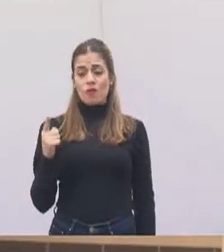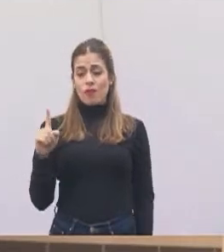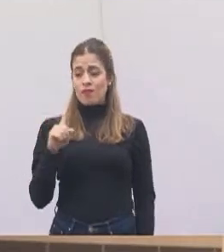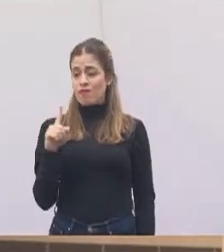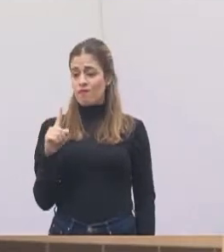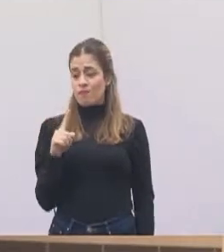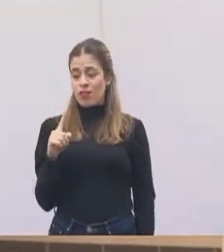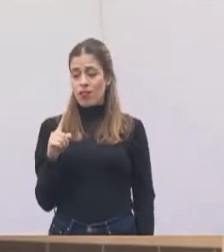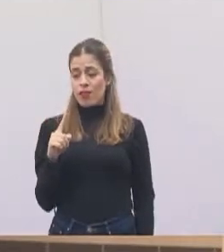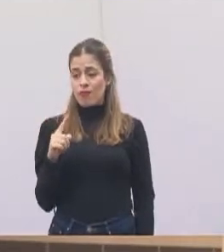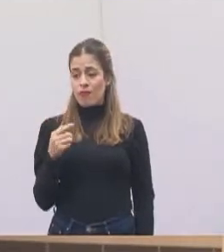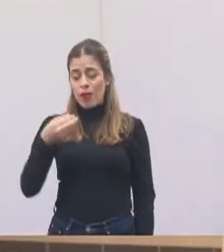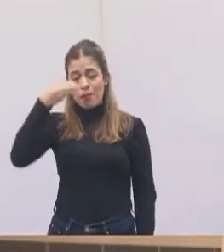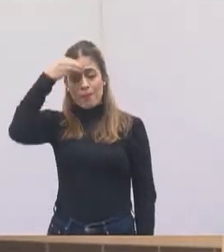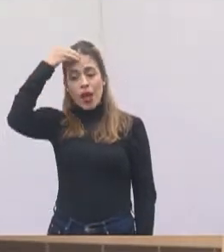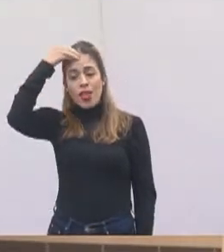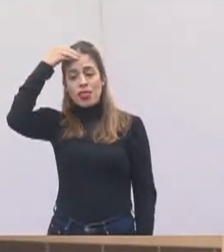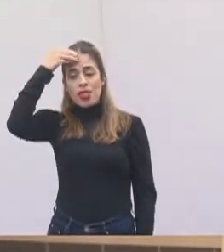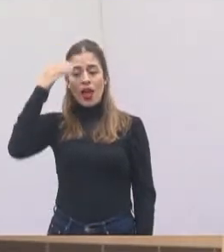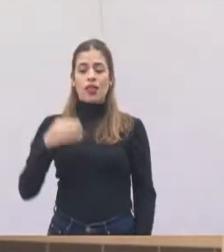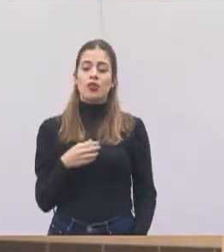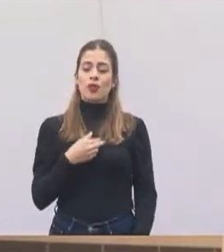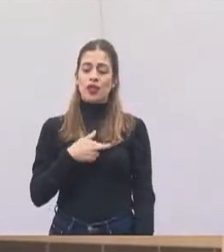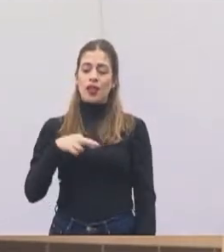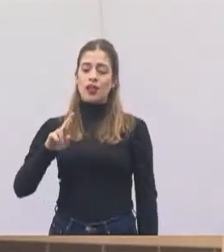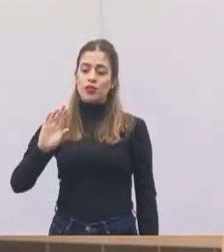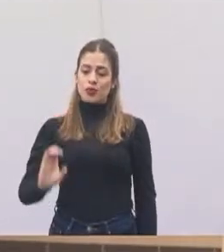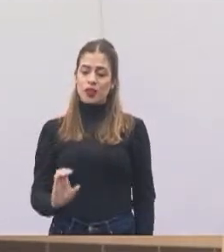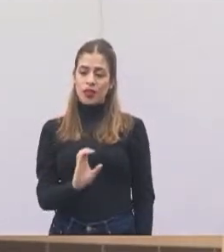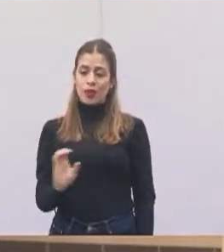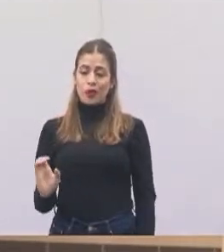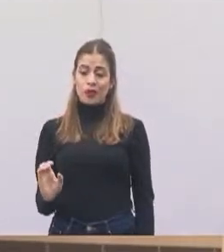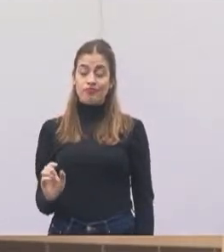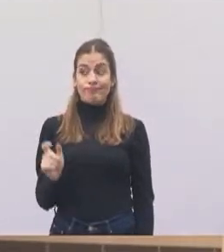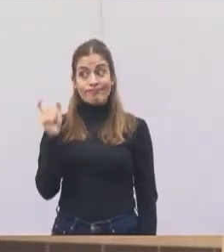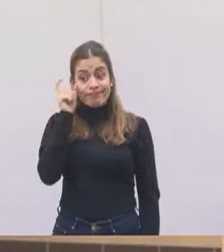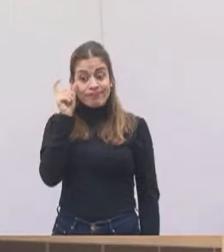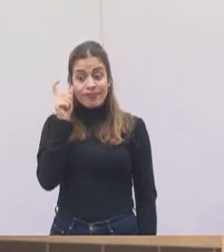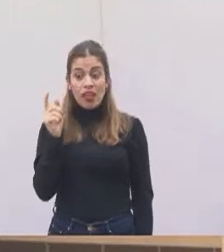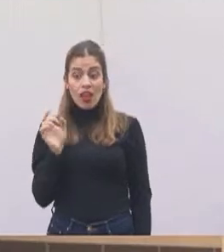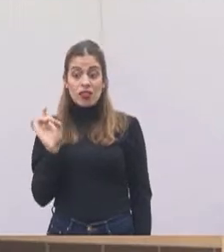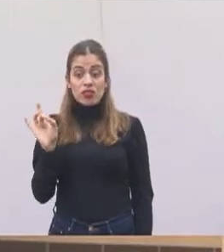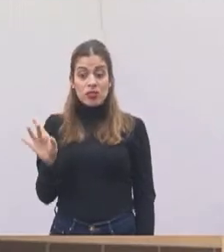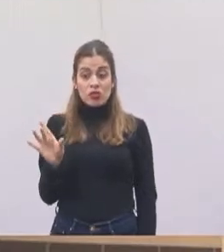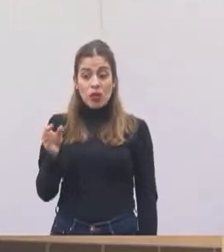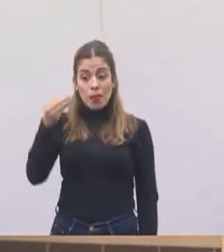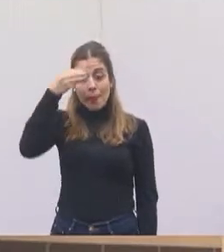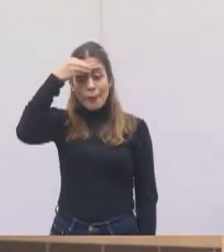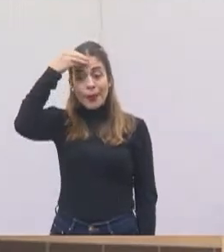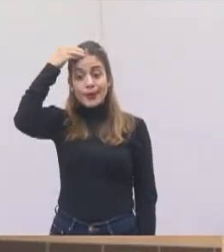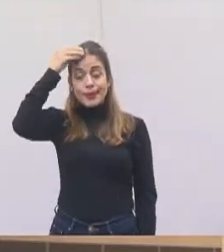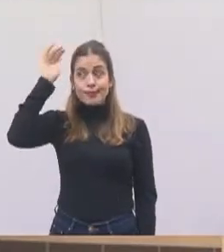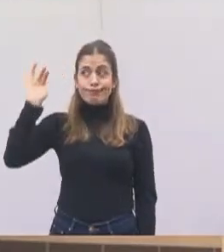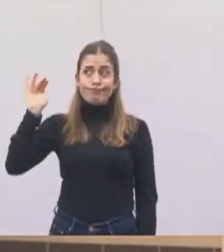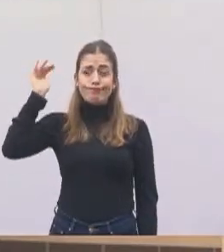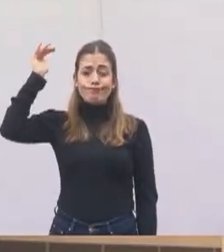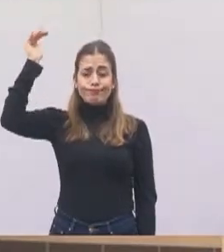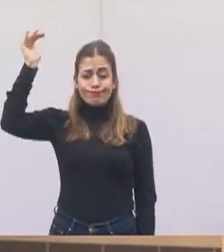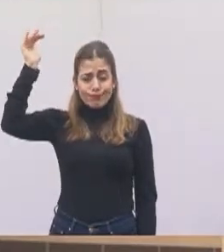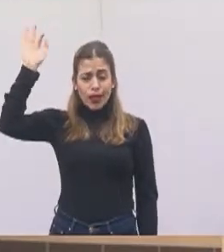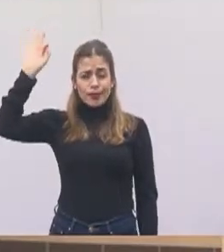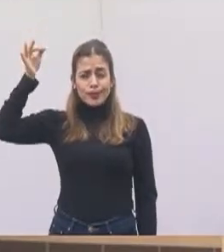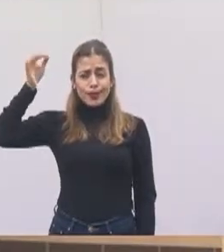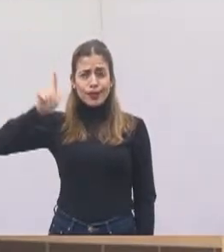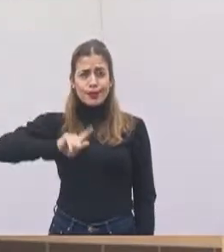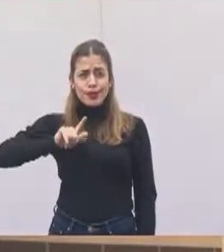batizado na religião católica. Para você ver, olha que interessante. Fui me batizar depois de uma certa idade. Já